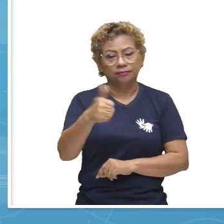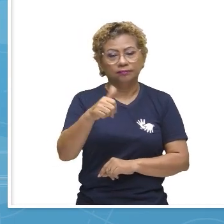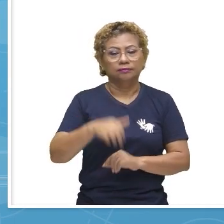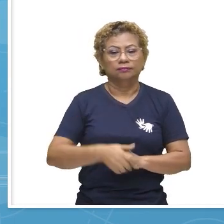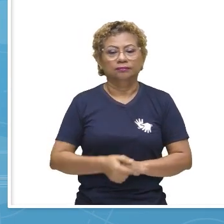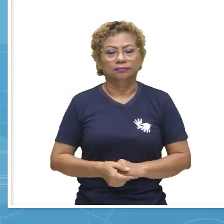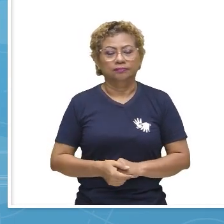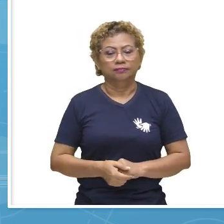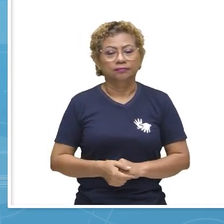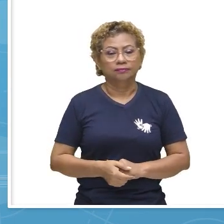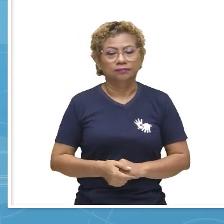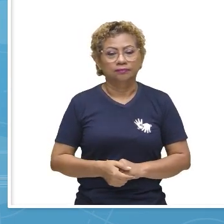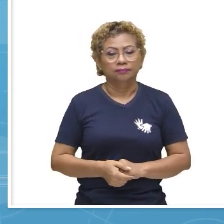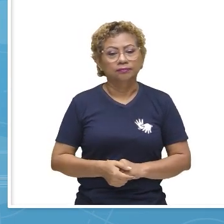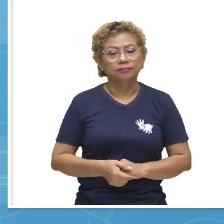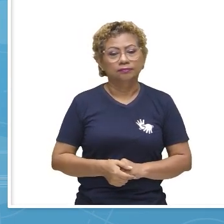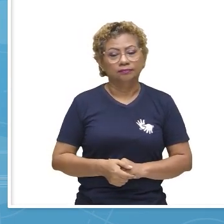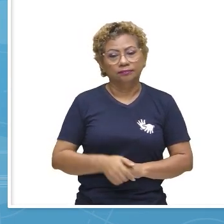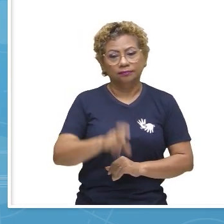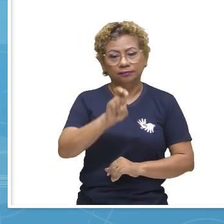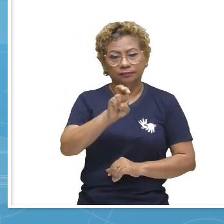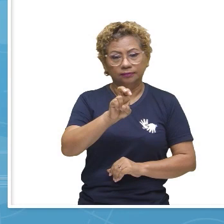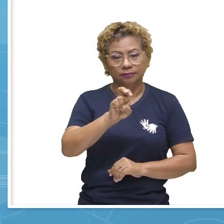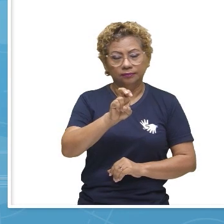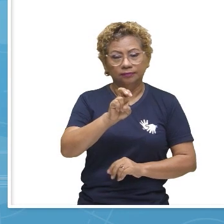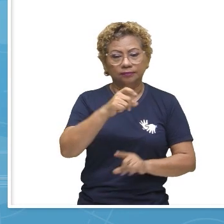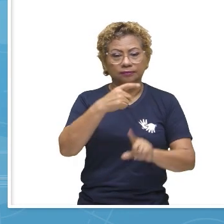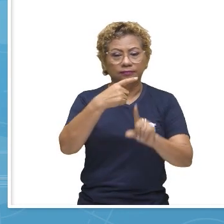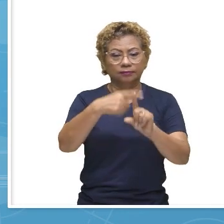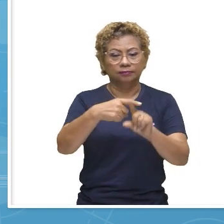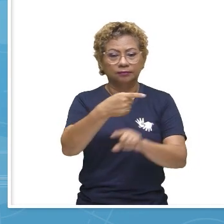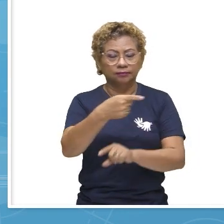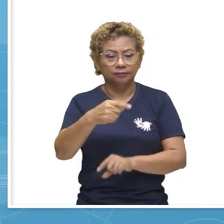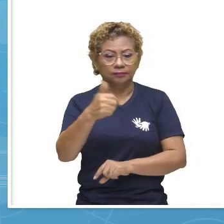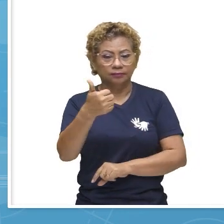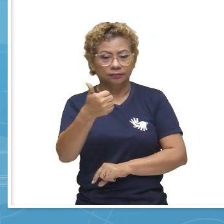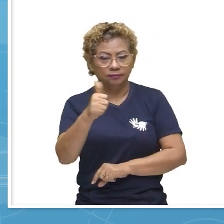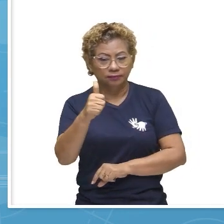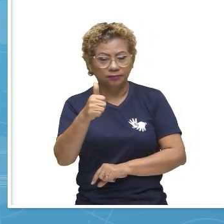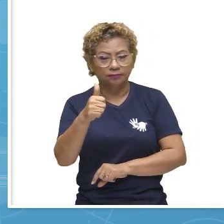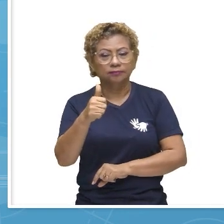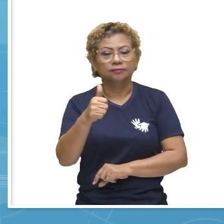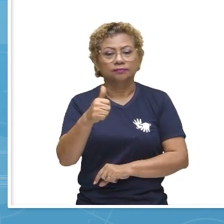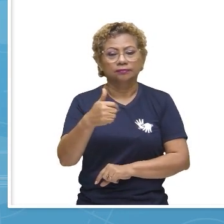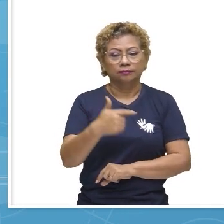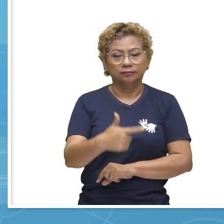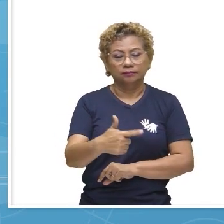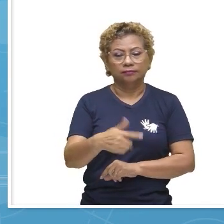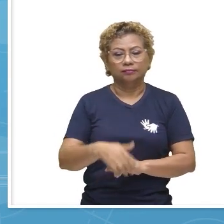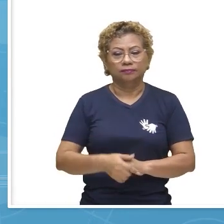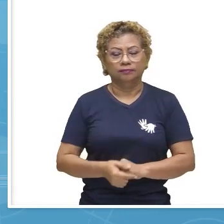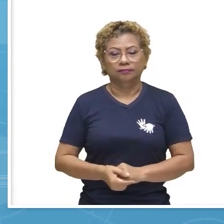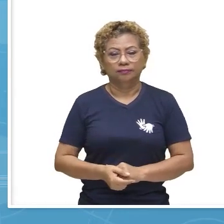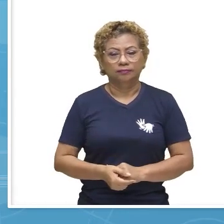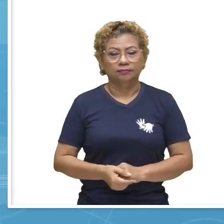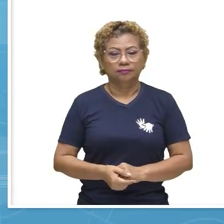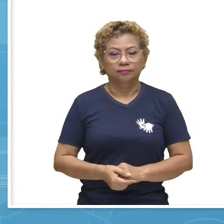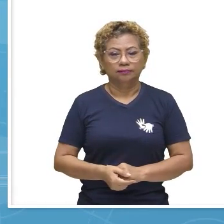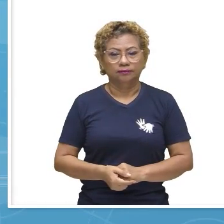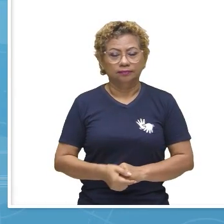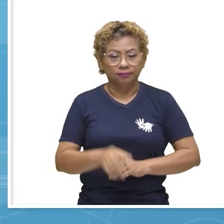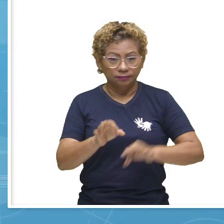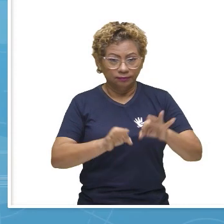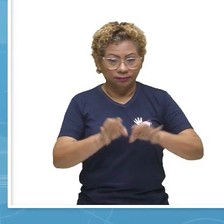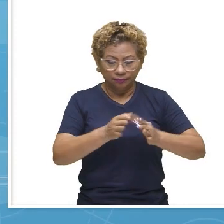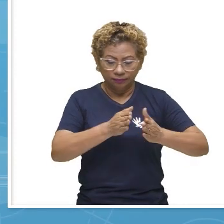1, 2. E aí, agora eu só tenho menos 5 mais ou menos 11 dividido por 2. Agora, quando eu